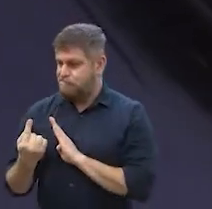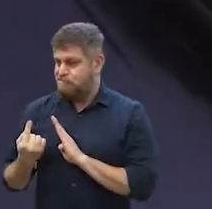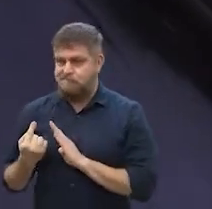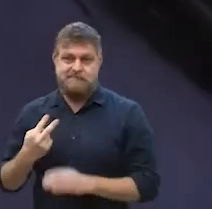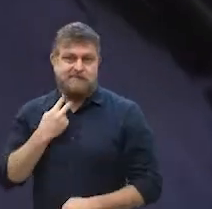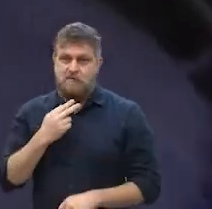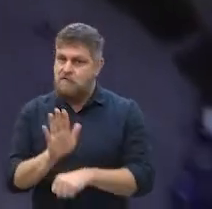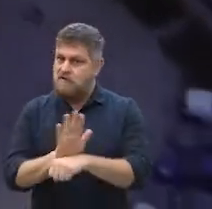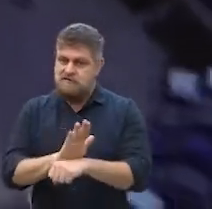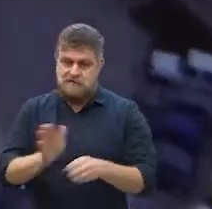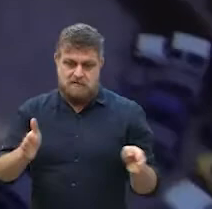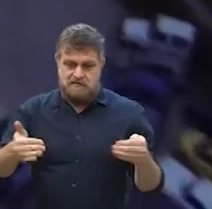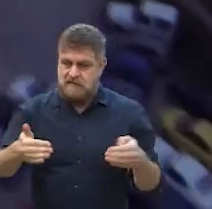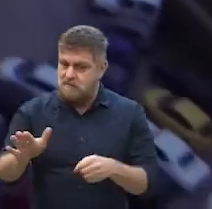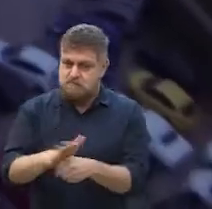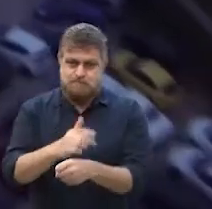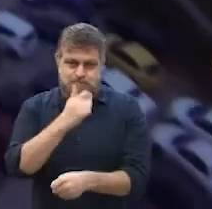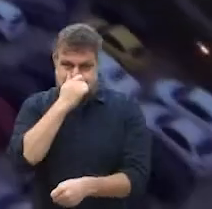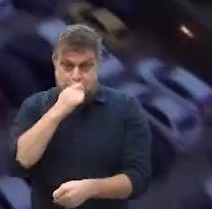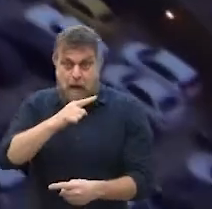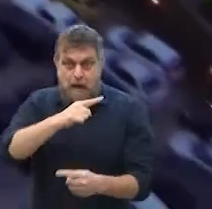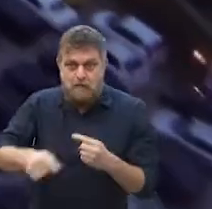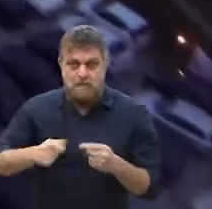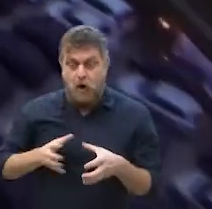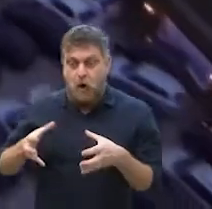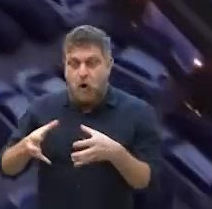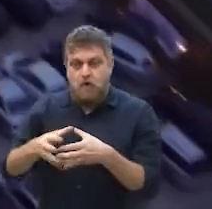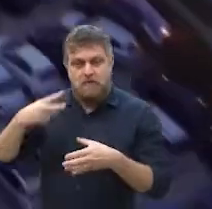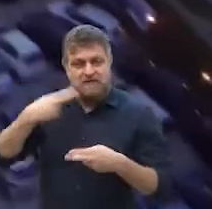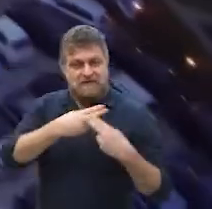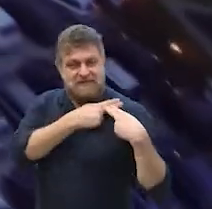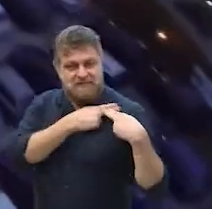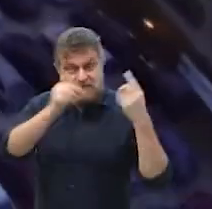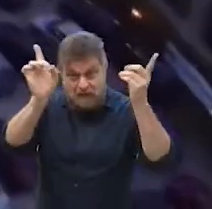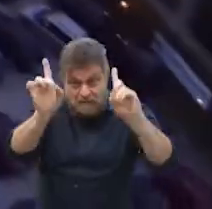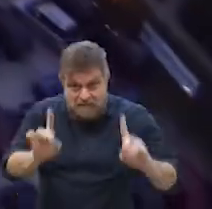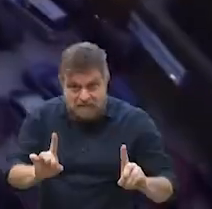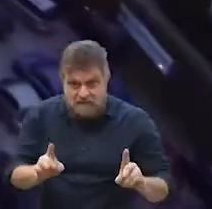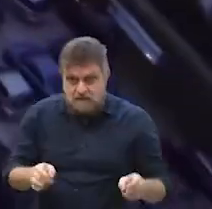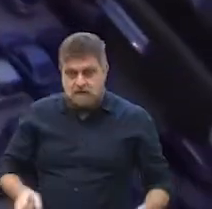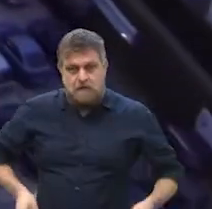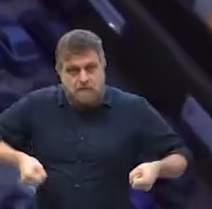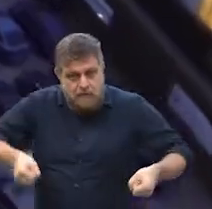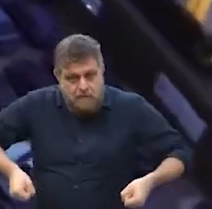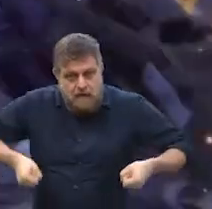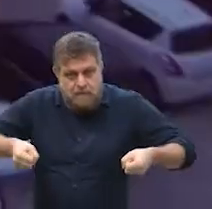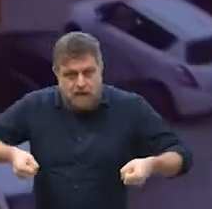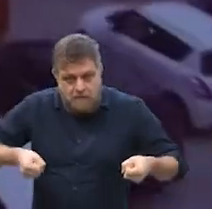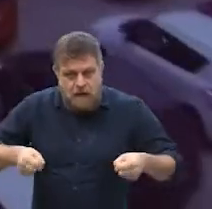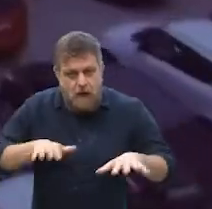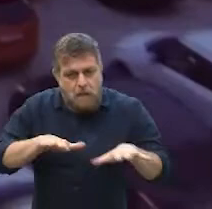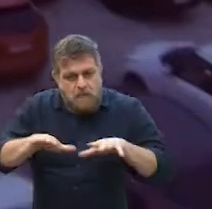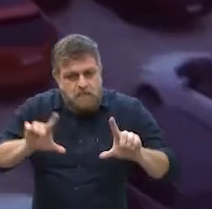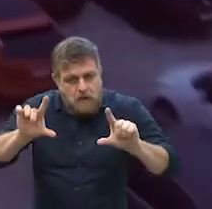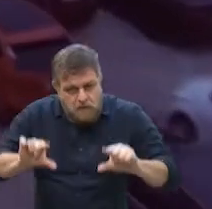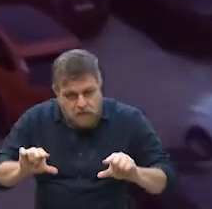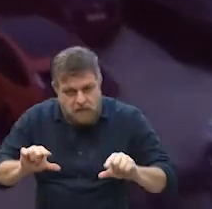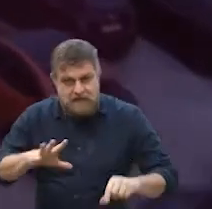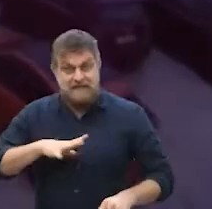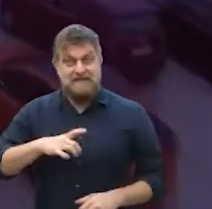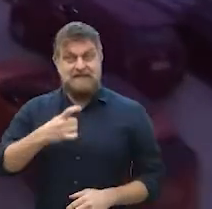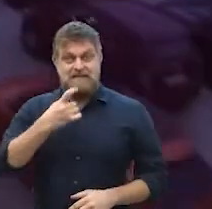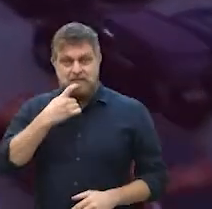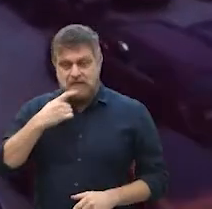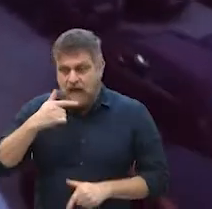pela pandemia do coronavírus. E a Comissão das Pessoas com Deficiência ou Mobilidade Reduzida da Câmara de Campinas,